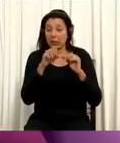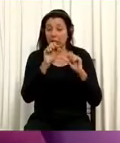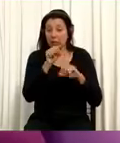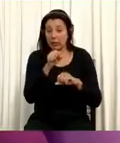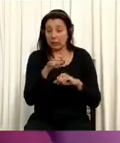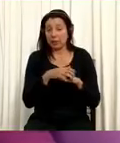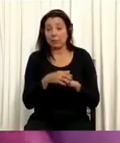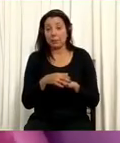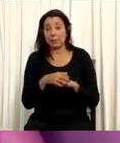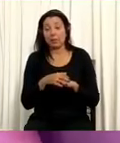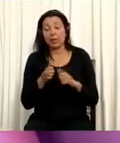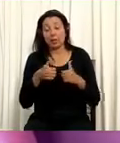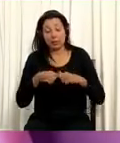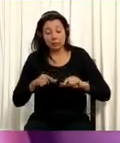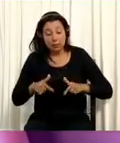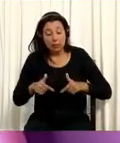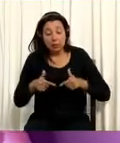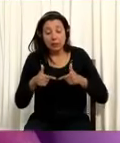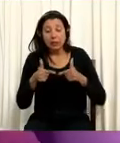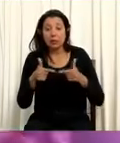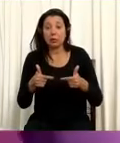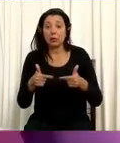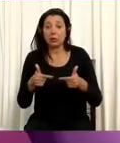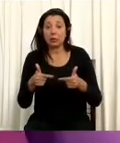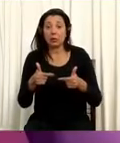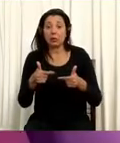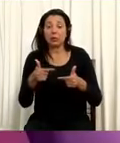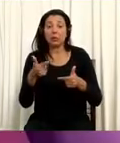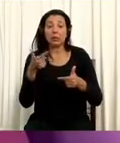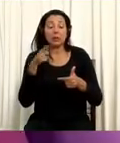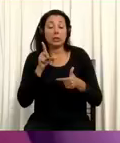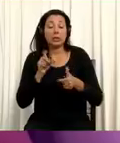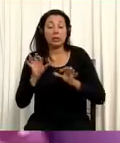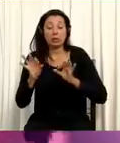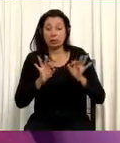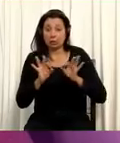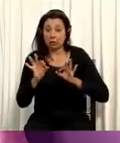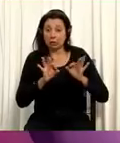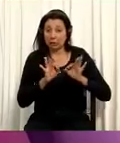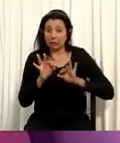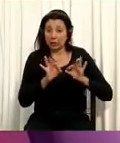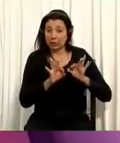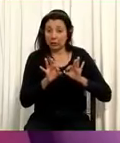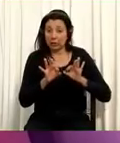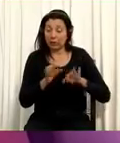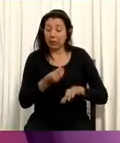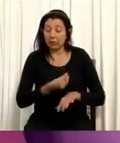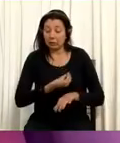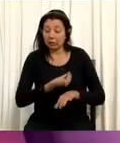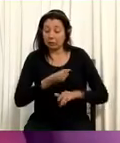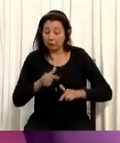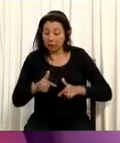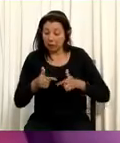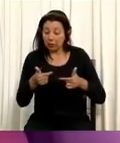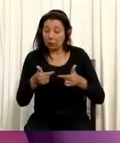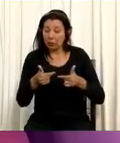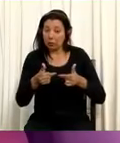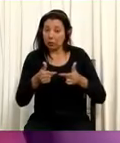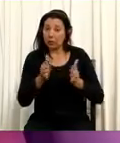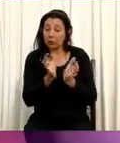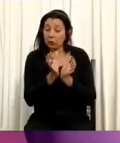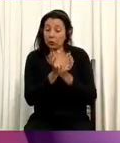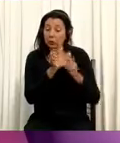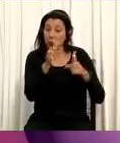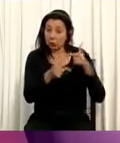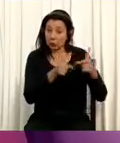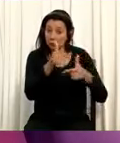gente está na luta para organizar, né, manter viva a luta da classe trabalhadora